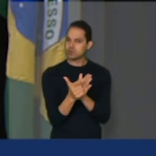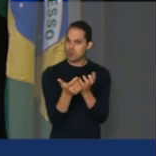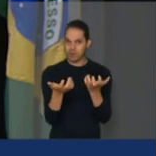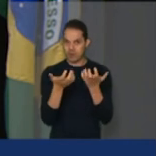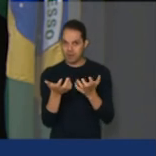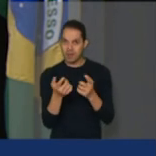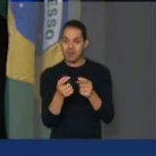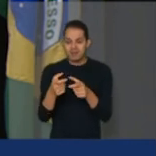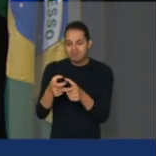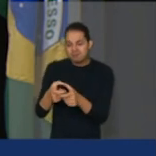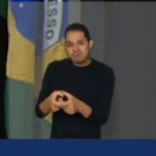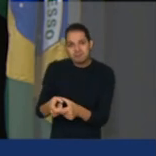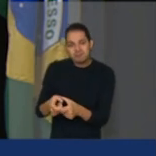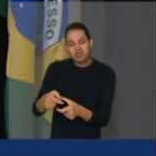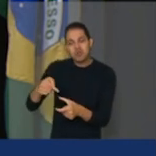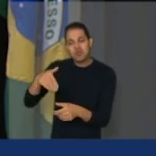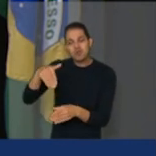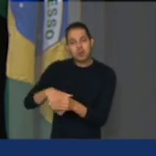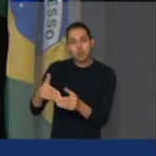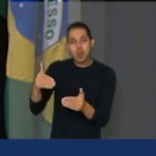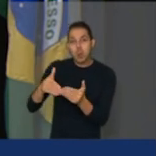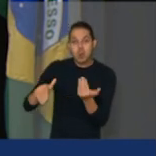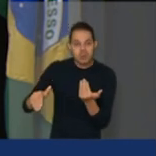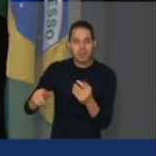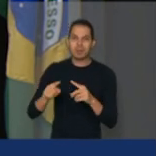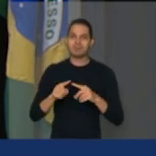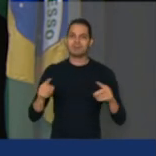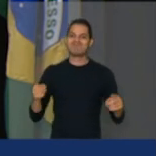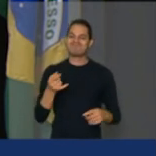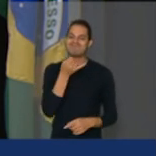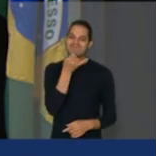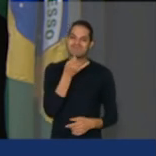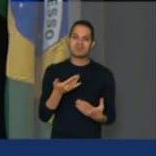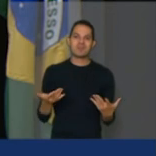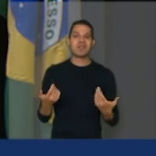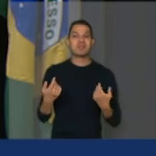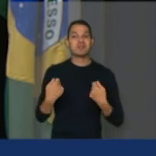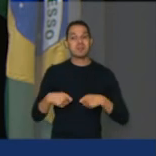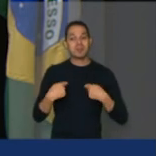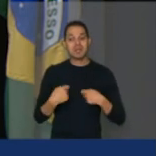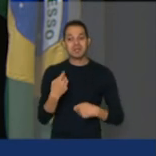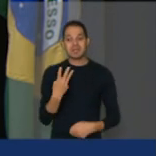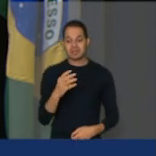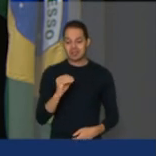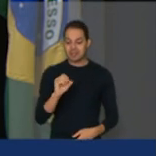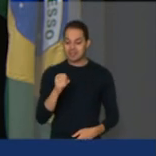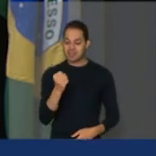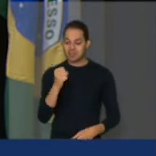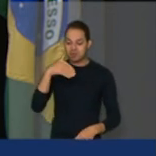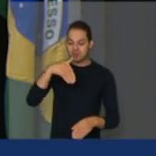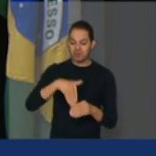e uma minoria que votou contra mas que infelizmente por esse citarmos de 308 votos